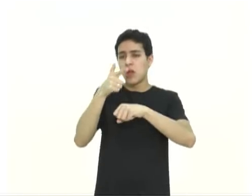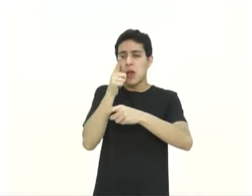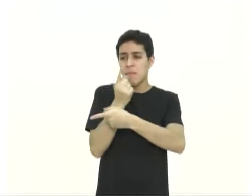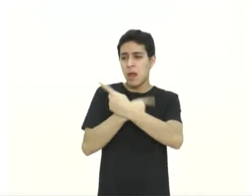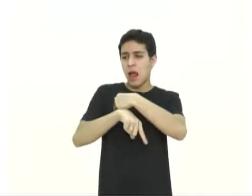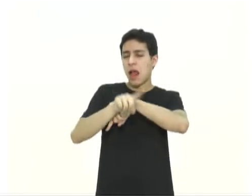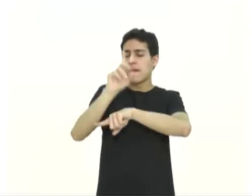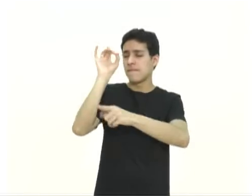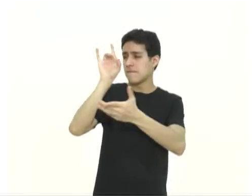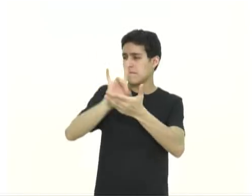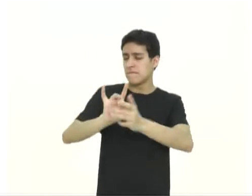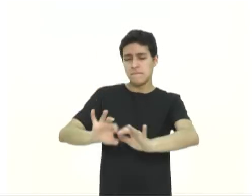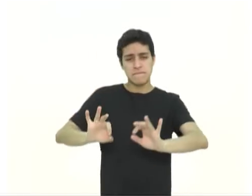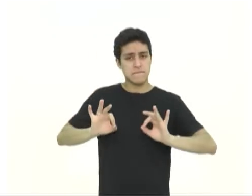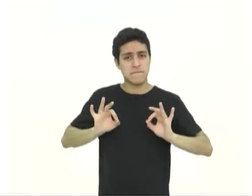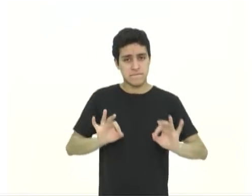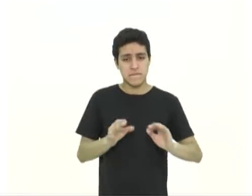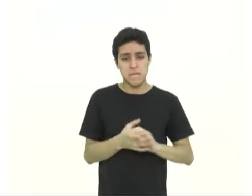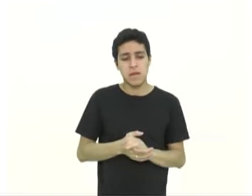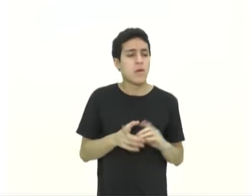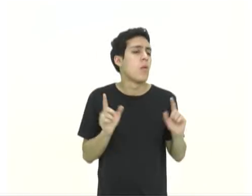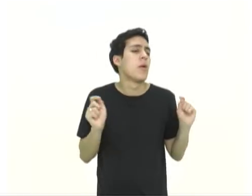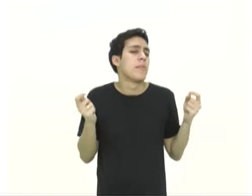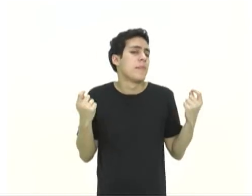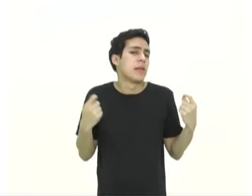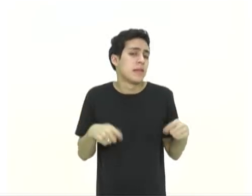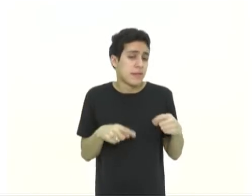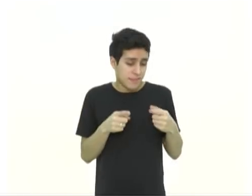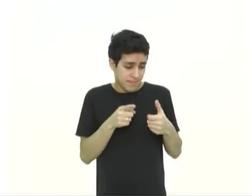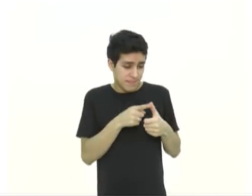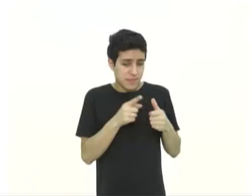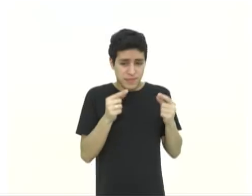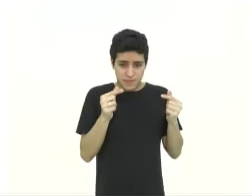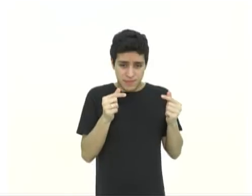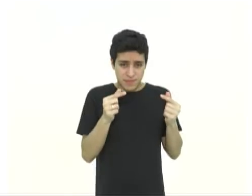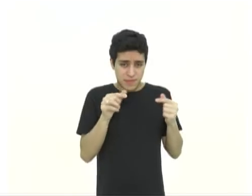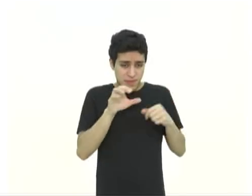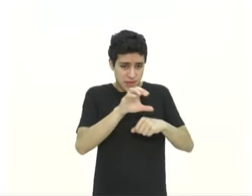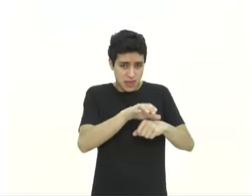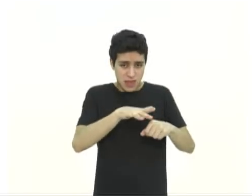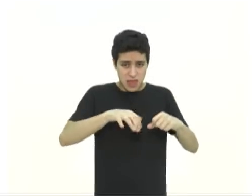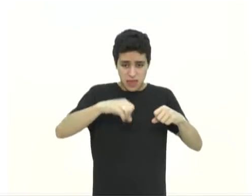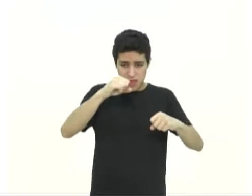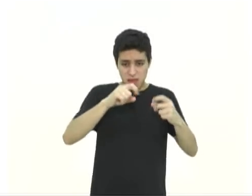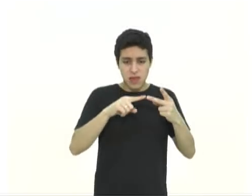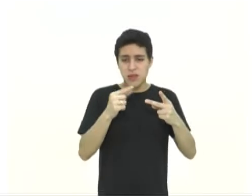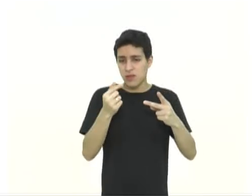desenvolvimento verdadeiro, são necessários investimentos na indústria, investimentos